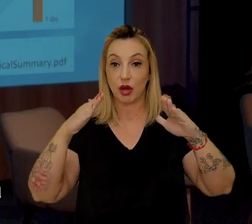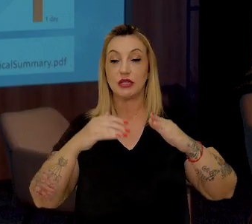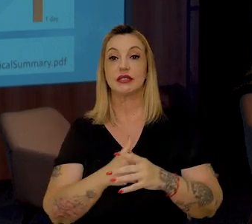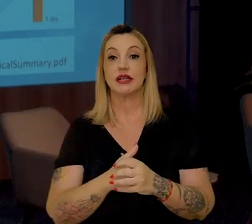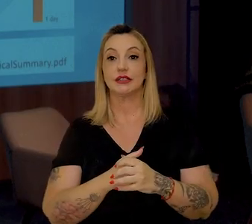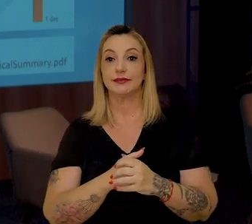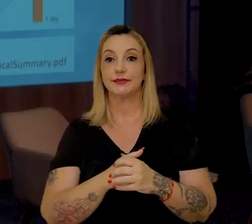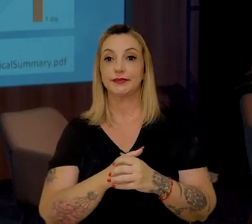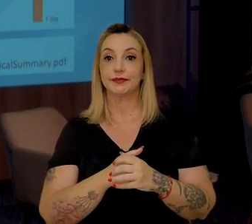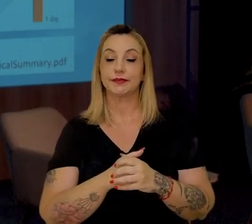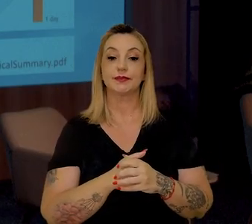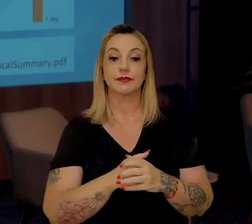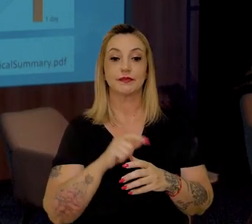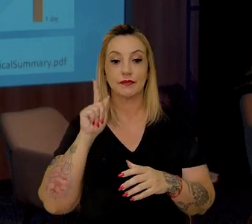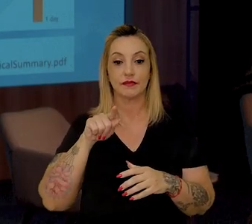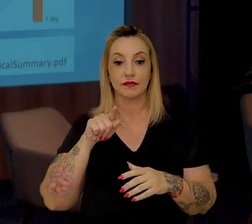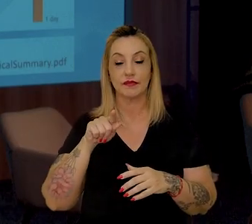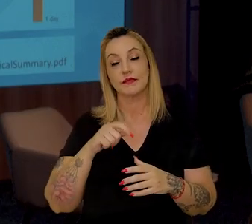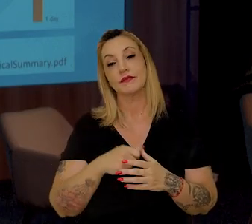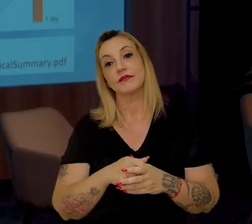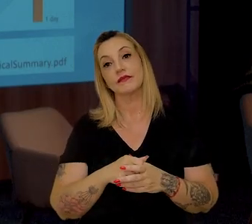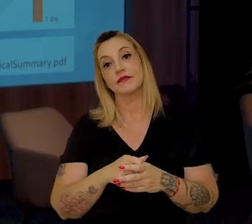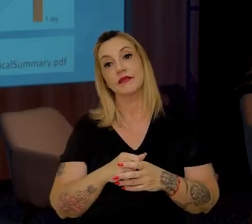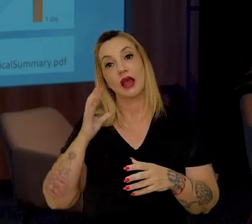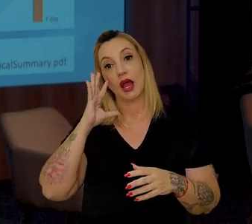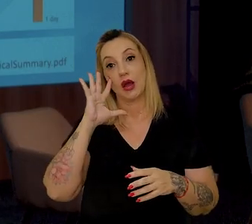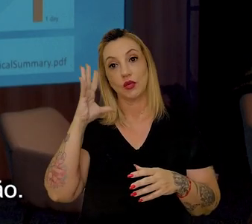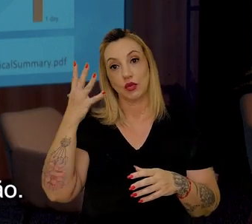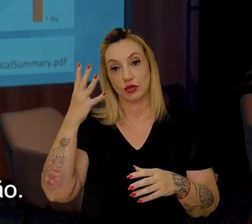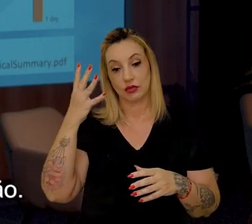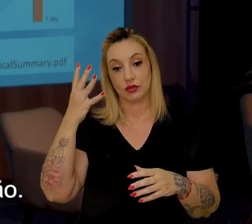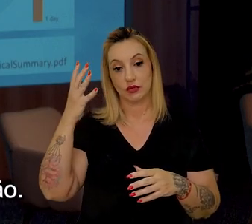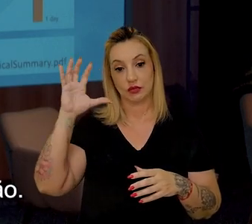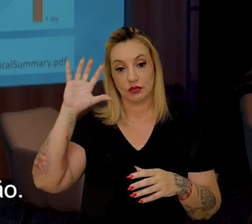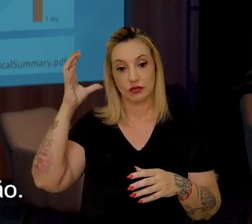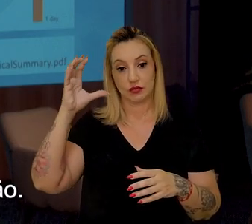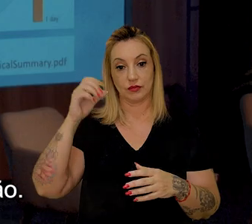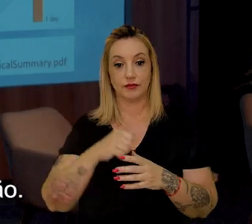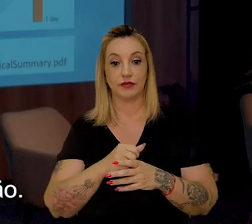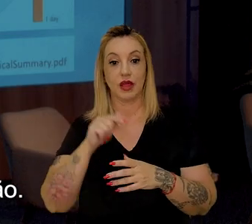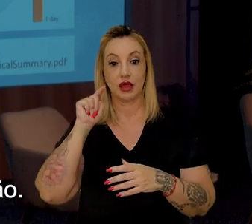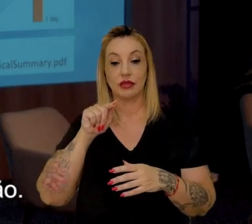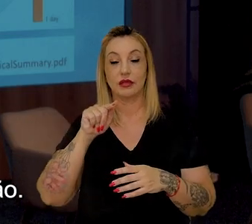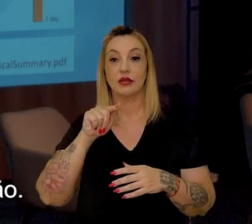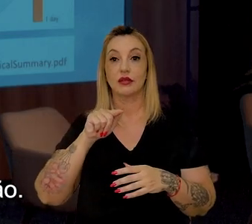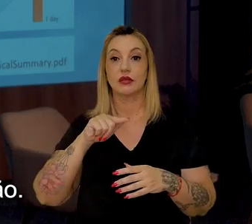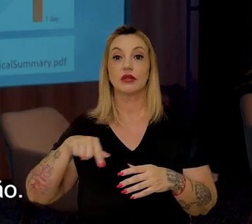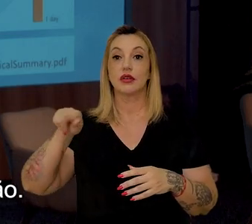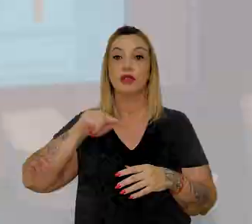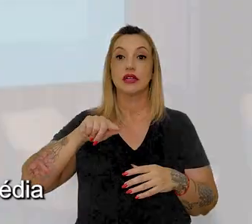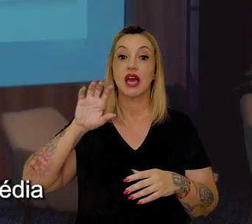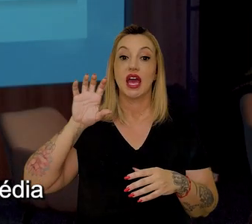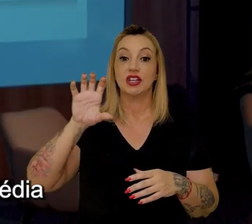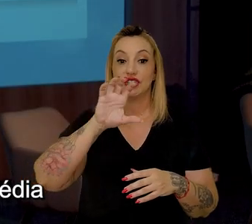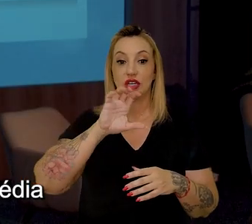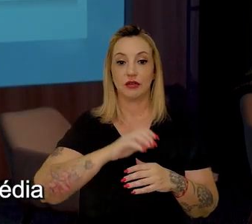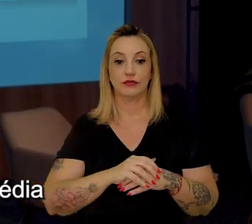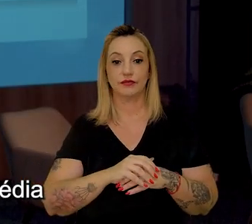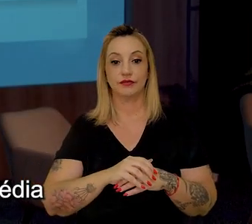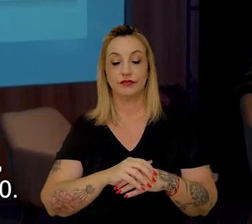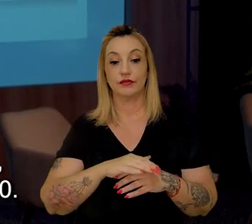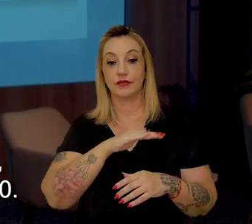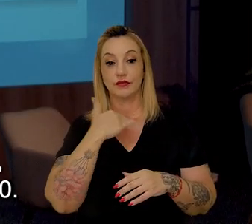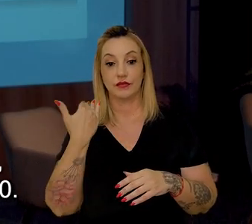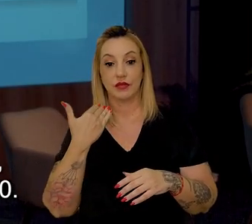exposta né Eh a esses eh a esses eventos seria muito alta aqui na nossa região a mortalidade